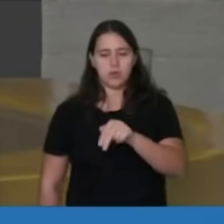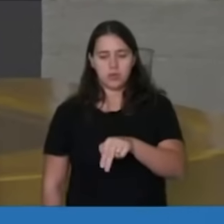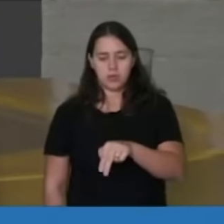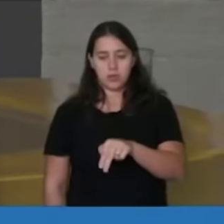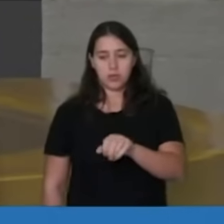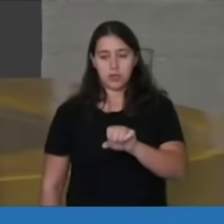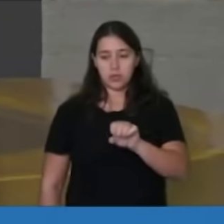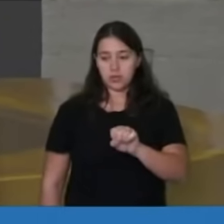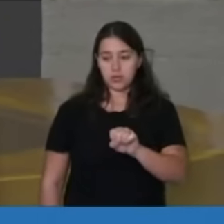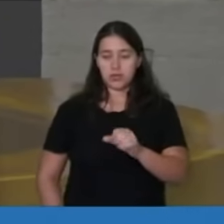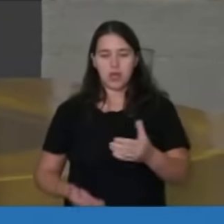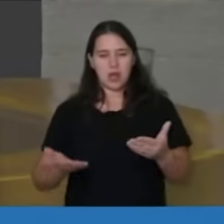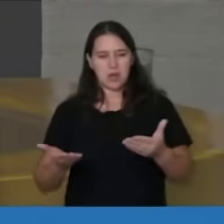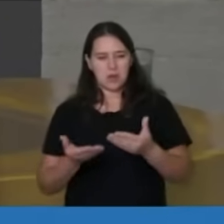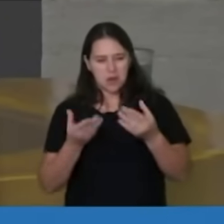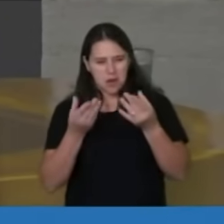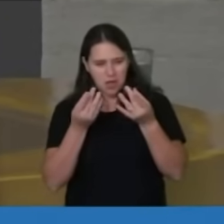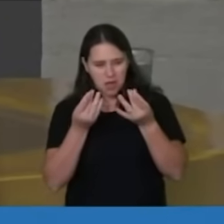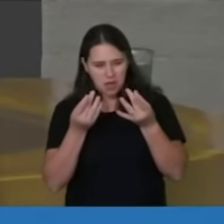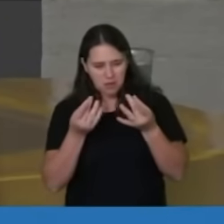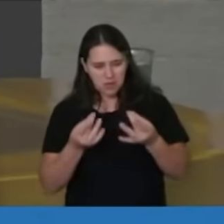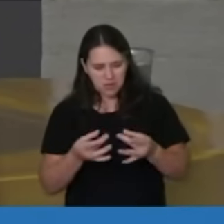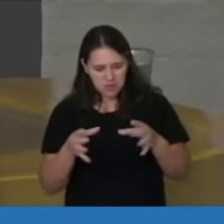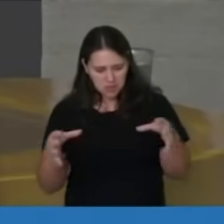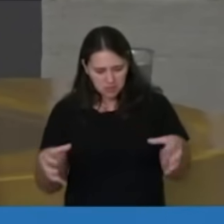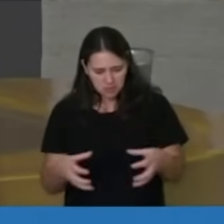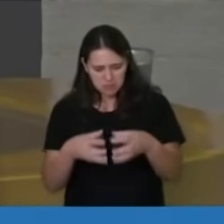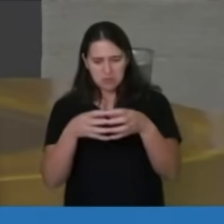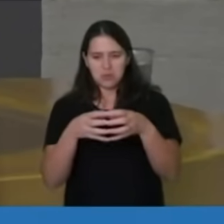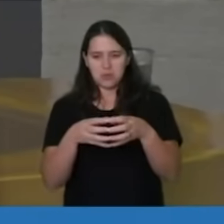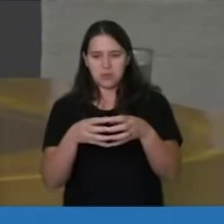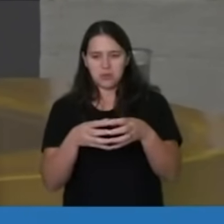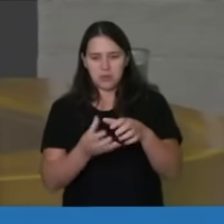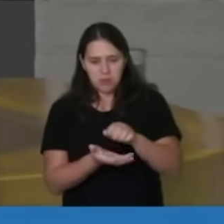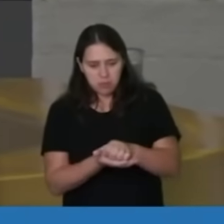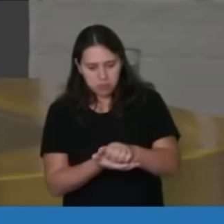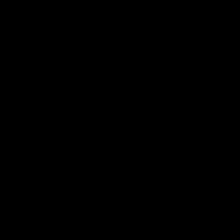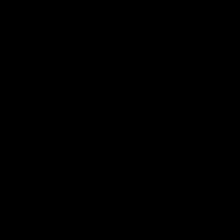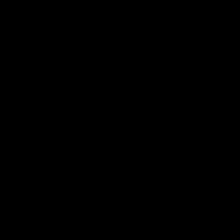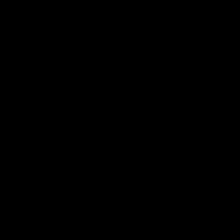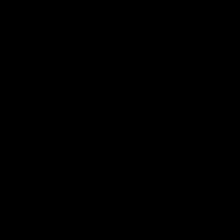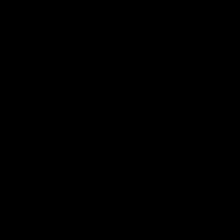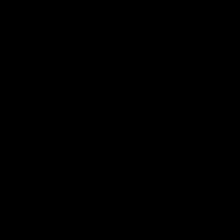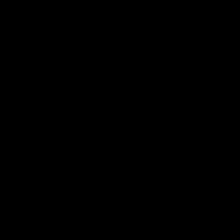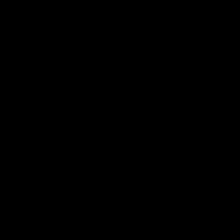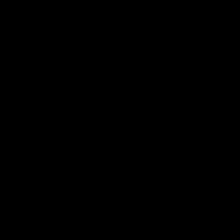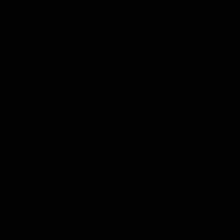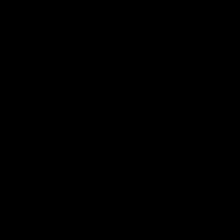Agora, a apreciação em globo impede um exame mais acurado.